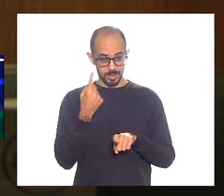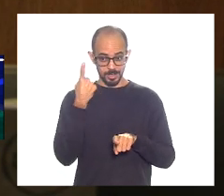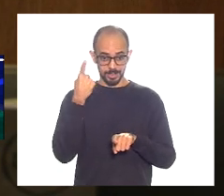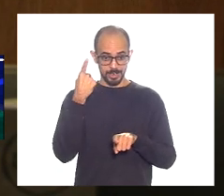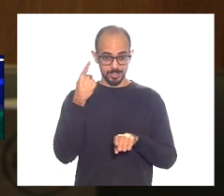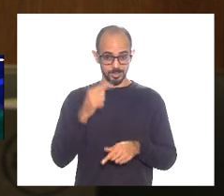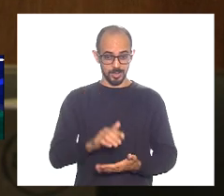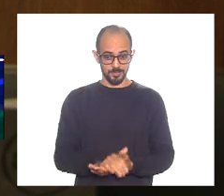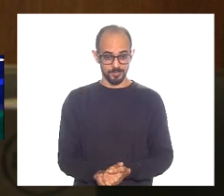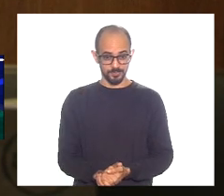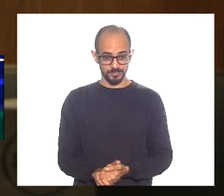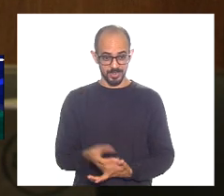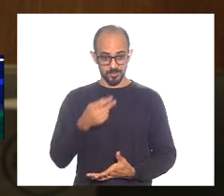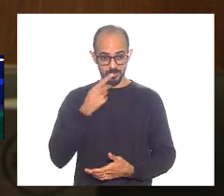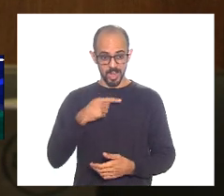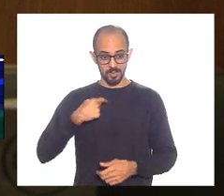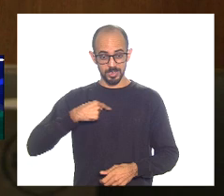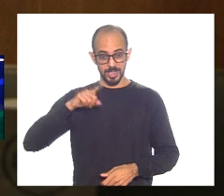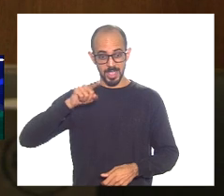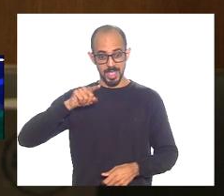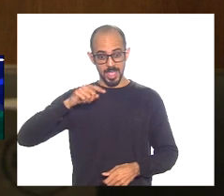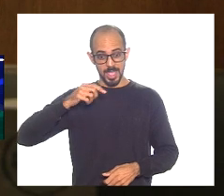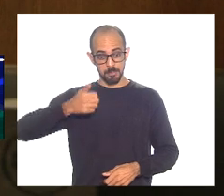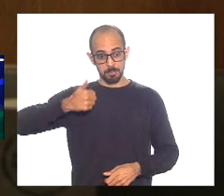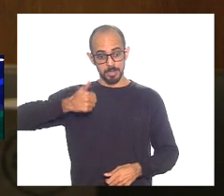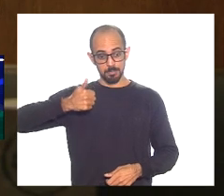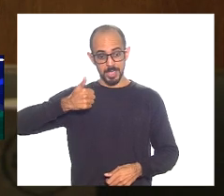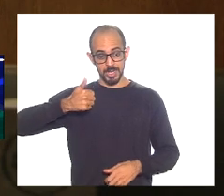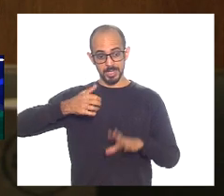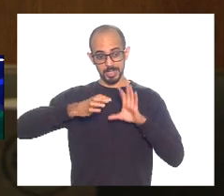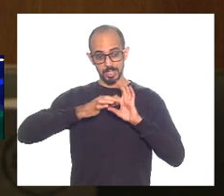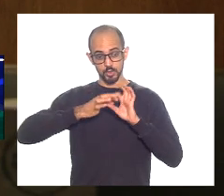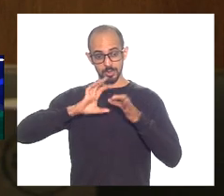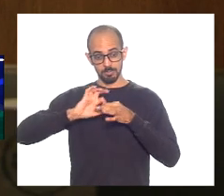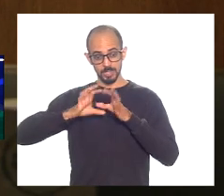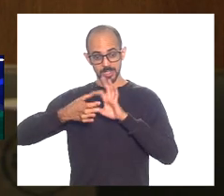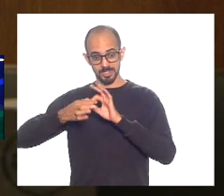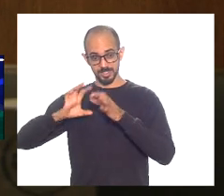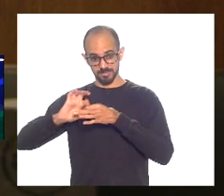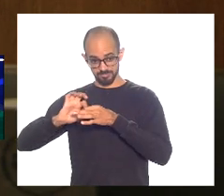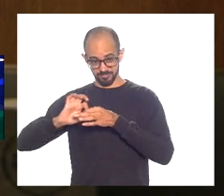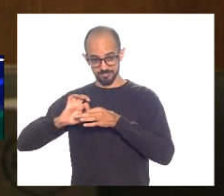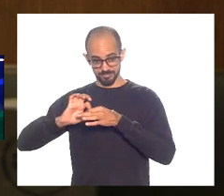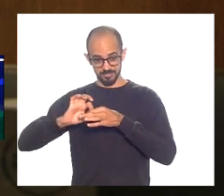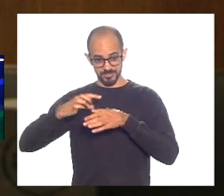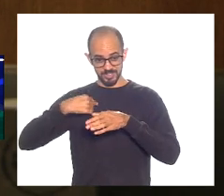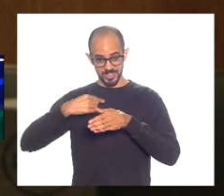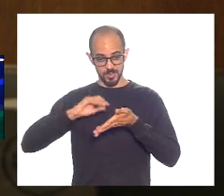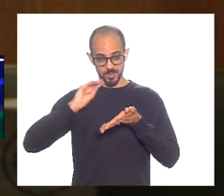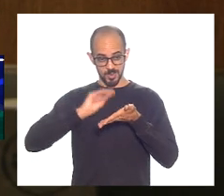Dizem que é a primeira da Olimpíada. Botei ali que é.